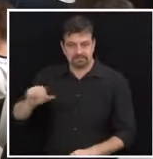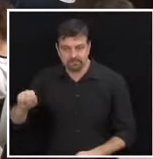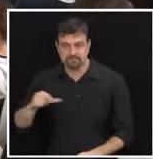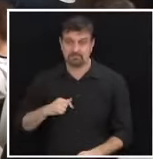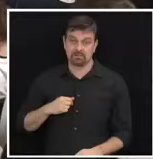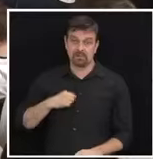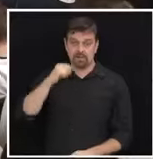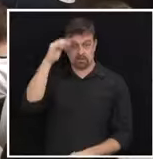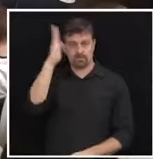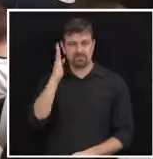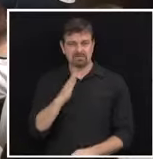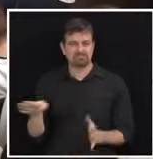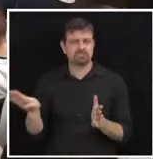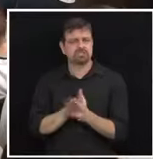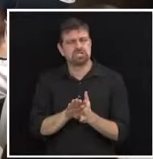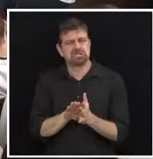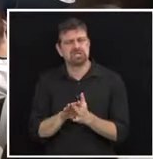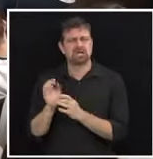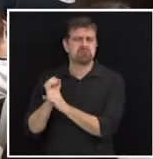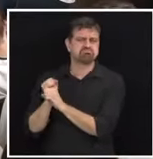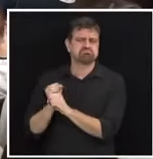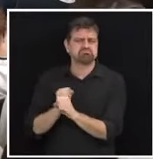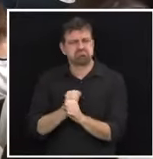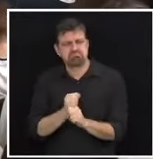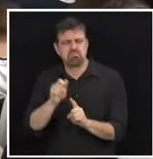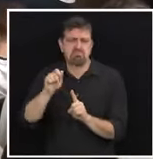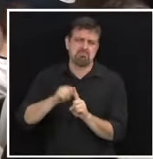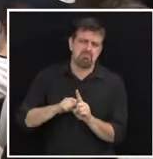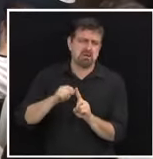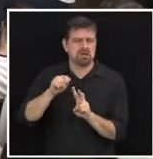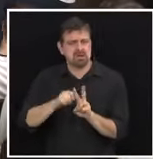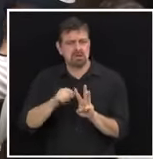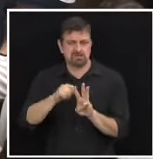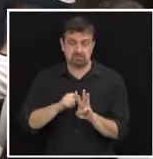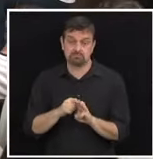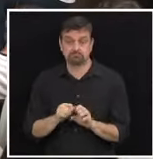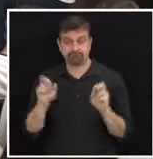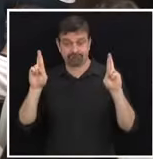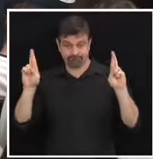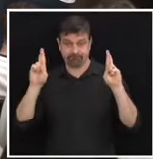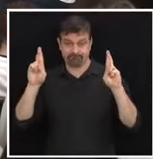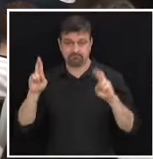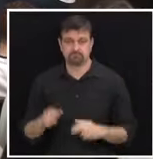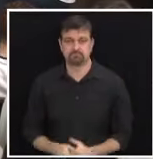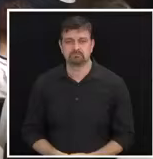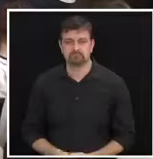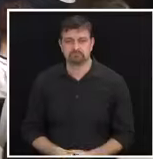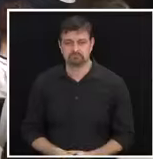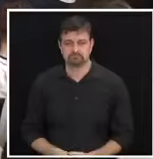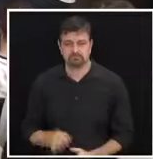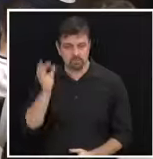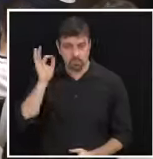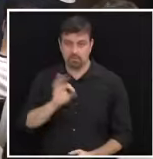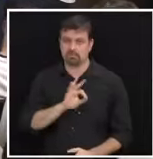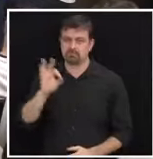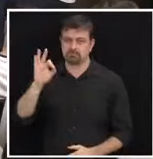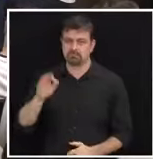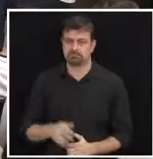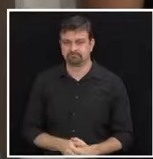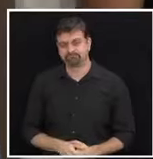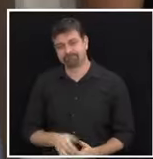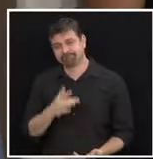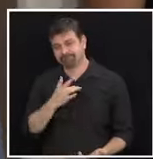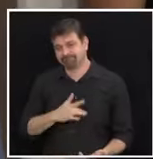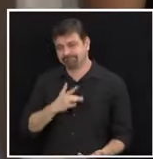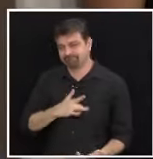deve chegar no Brasil nos próximos meses, ou talvez no próximo ano. É o que a gente espera. Tá ok? Tá ótimo. Obrigada, doutor. É uma pena, o